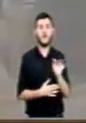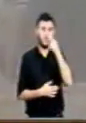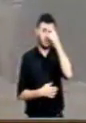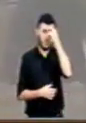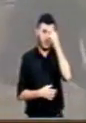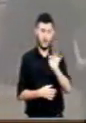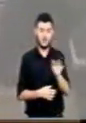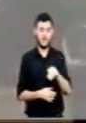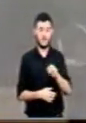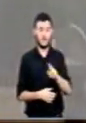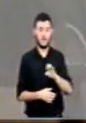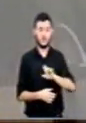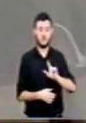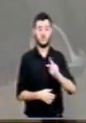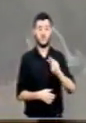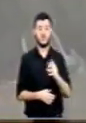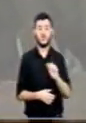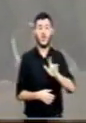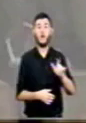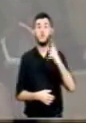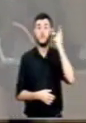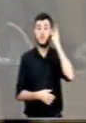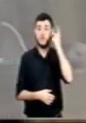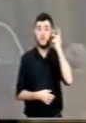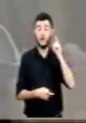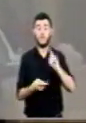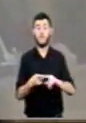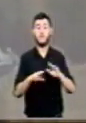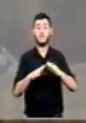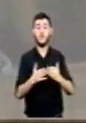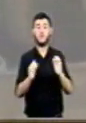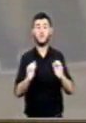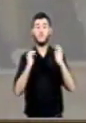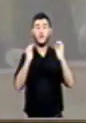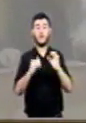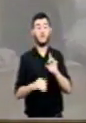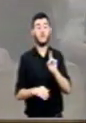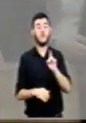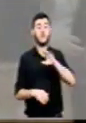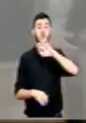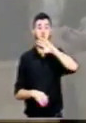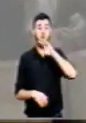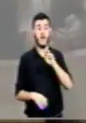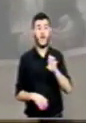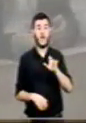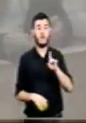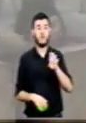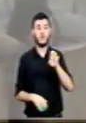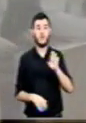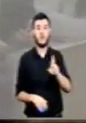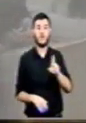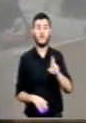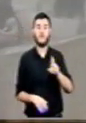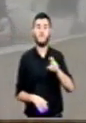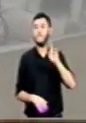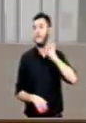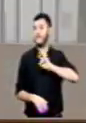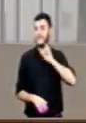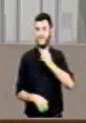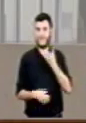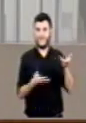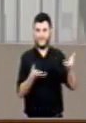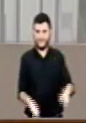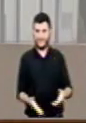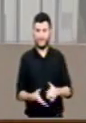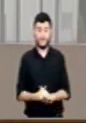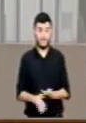Marechal Rondon de São Paulo, Escola Superior Dom Helder Câmara de Belo Horizonte, Minas Gerais. Sejam muito bem-vindos. Para julgamento